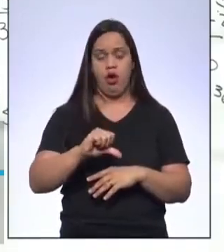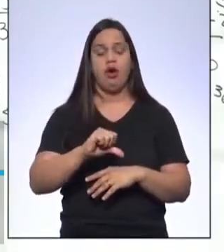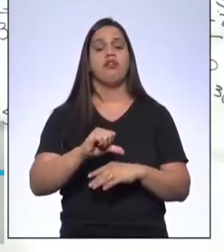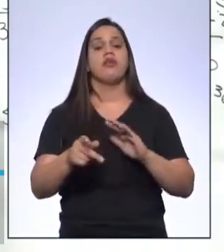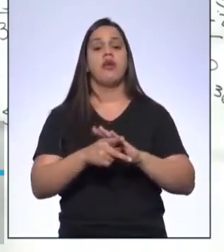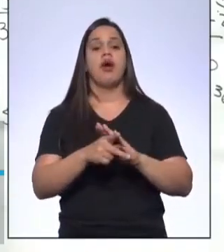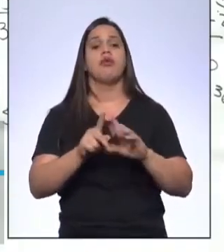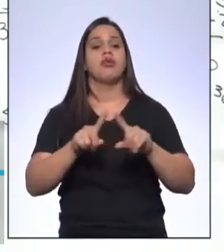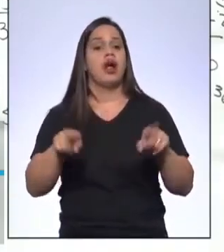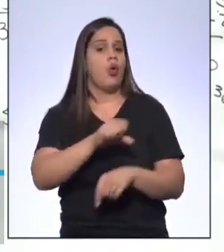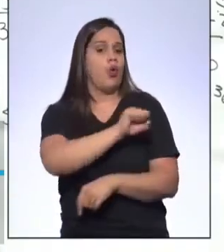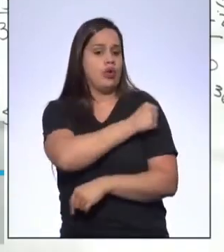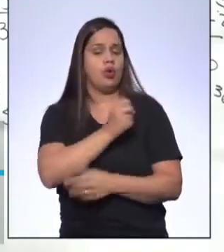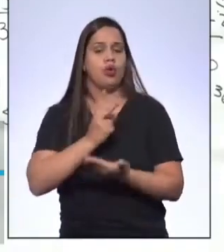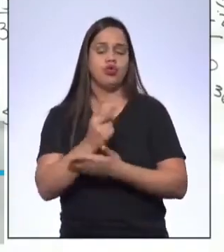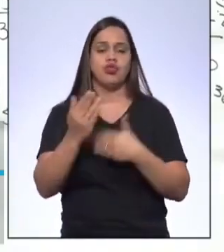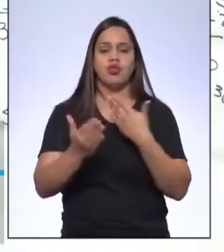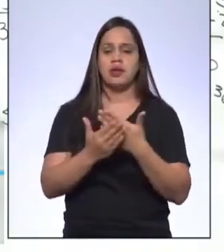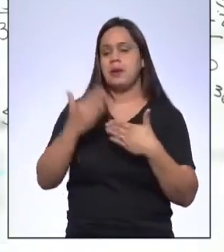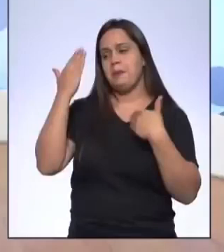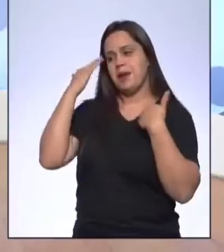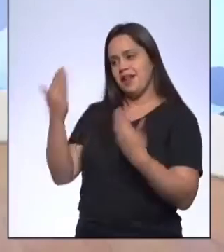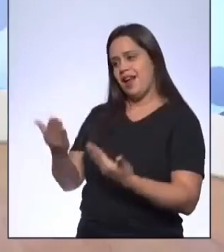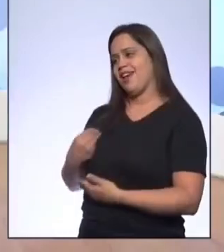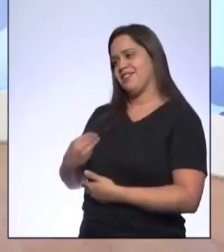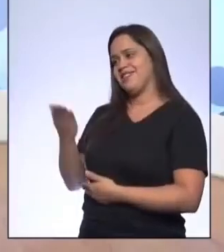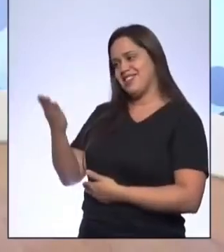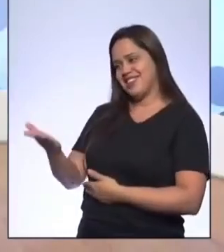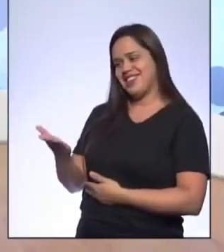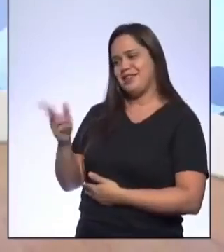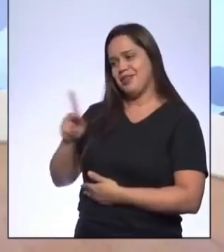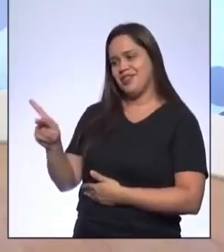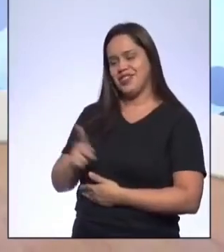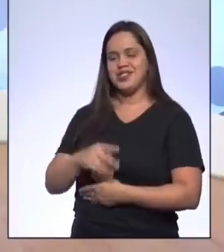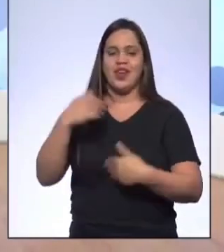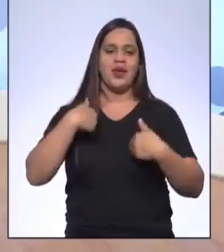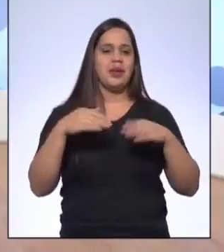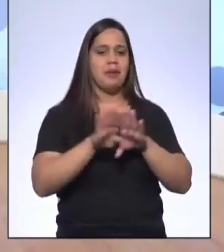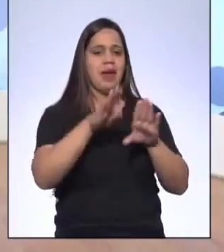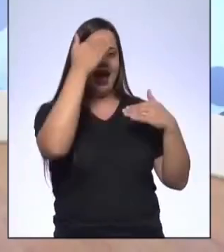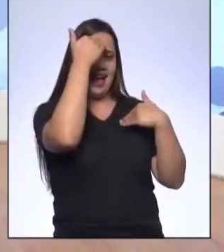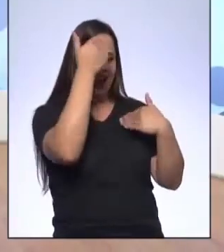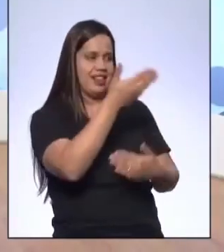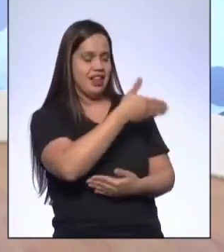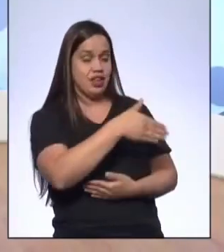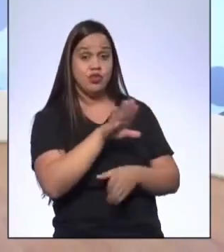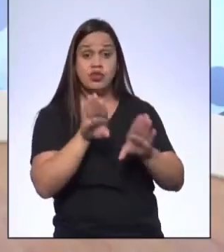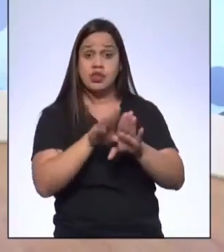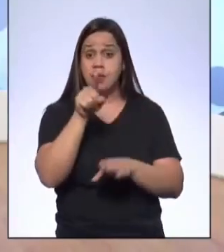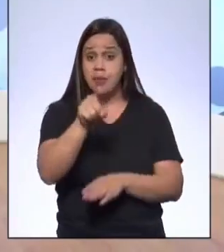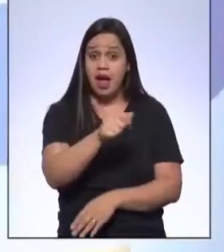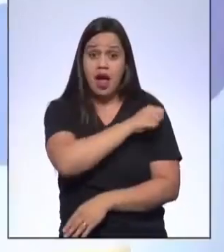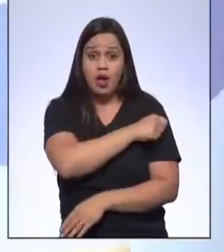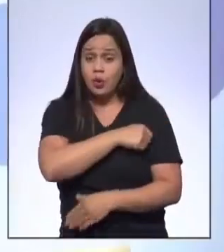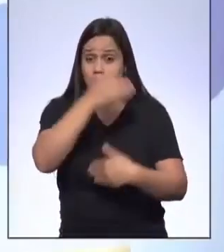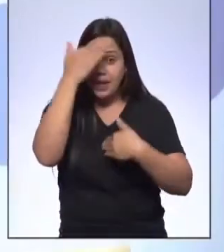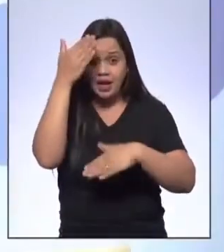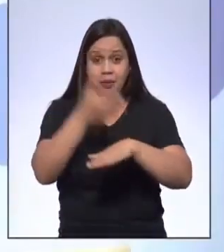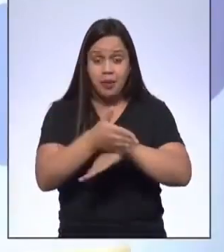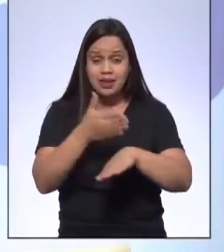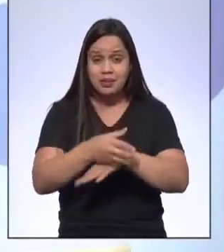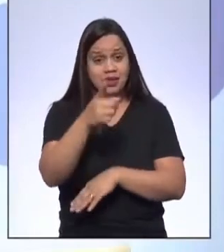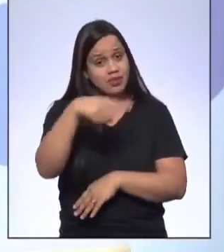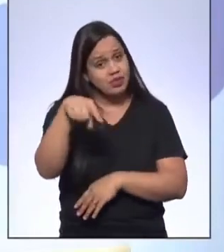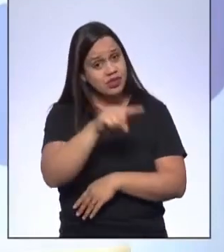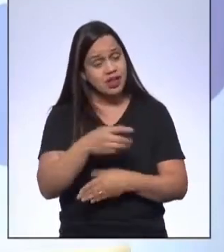ano. Continue os estudos. Muito obrigado pela presença, viu, Ale? Eu que agradeço, Jonas. Alunos, muito obrigada pela participação de